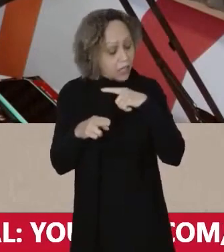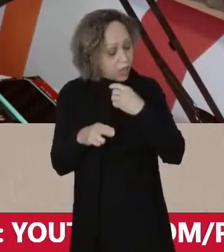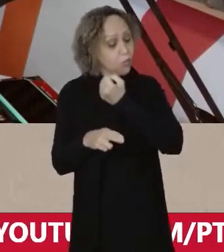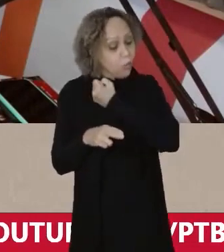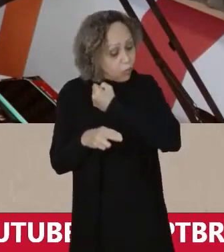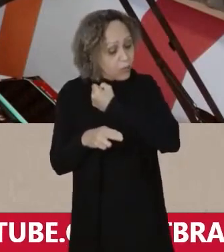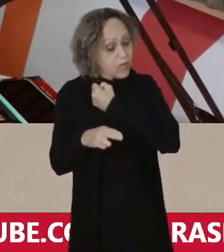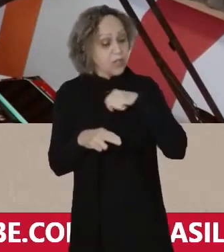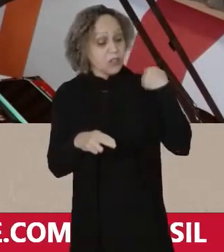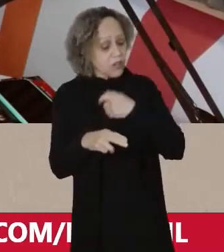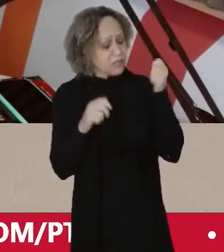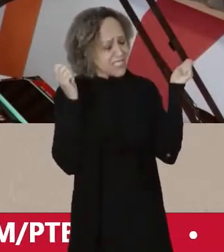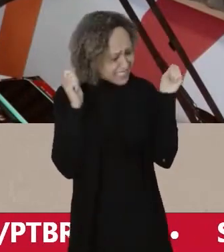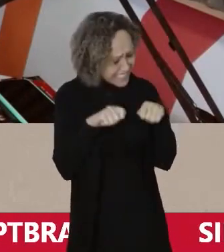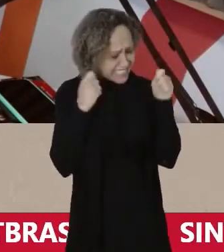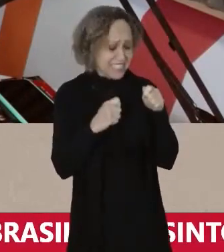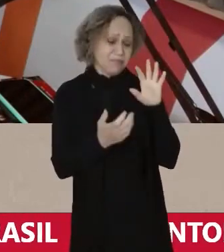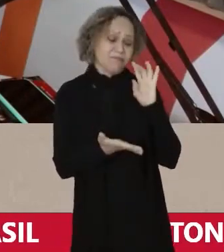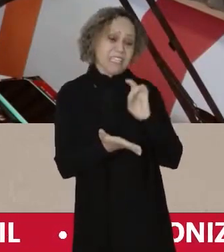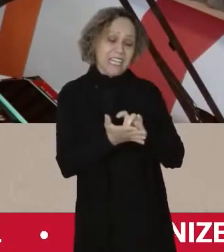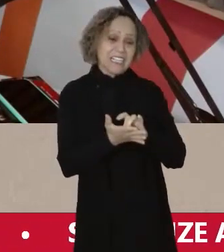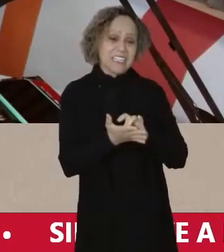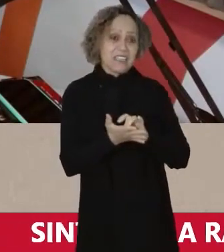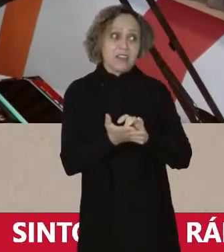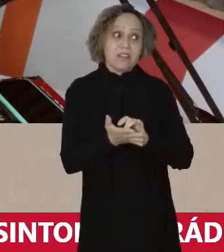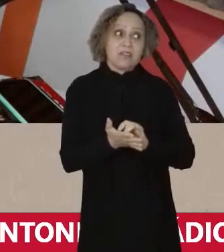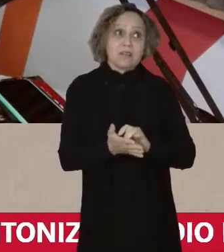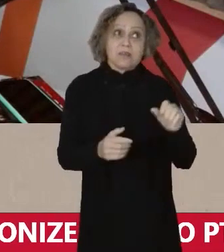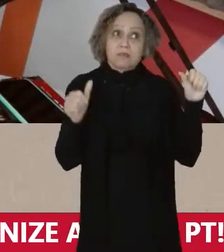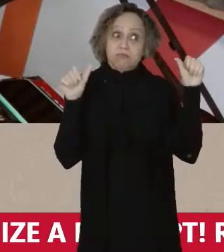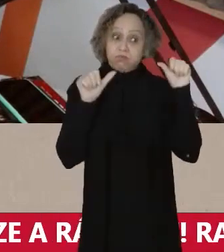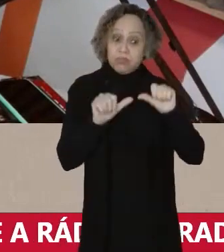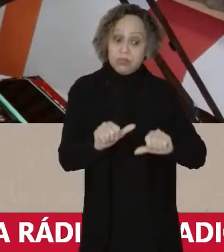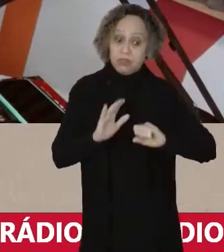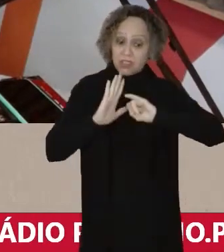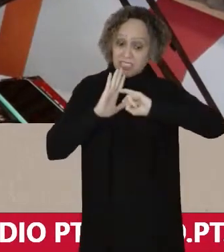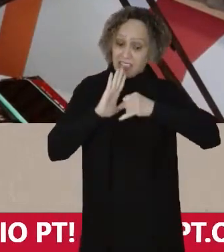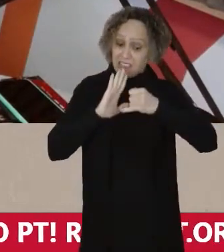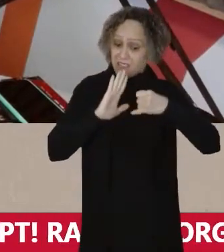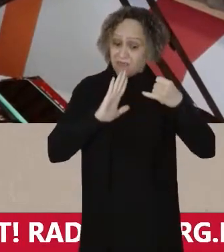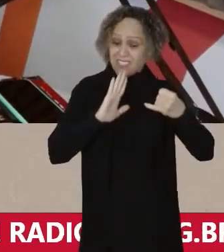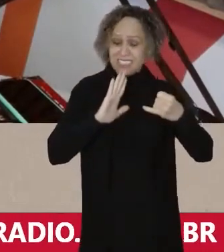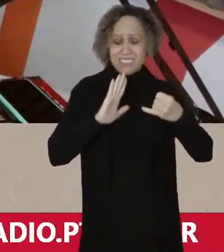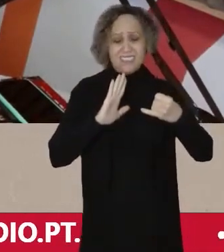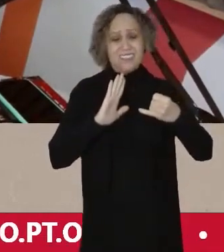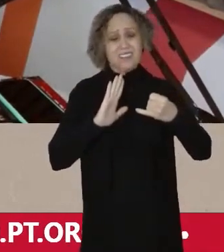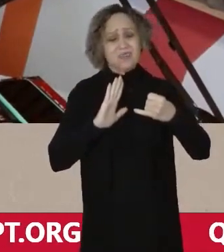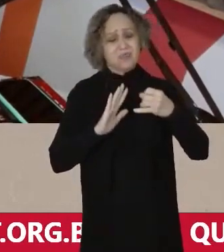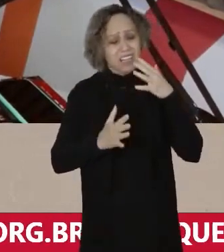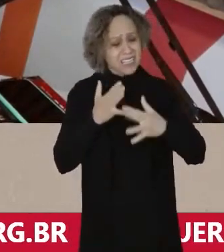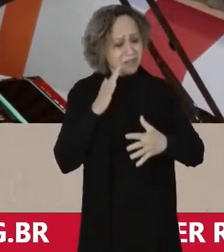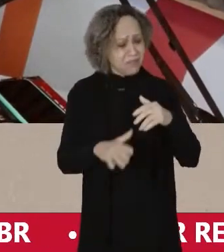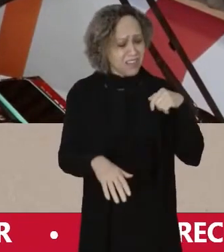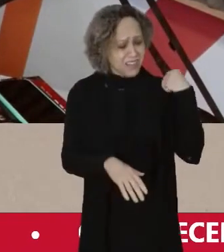mesmo, porque, além de tudo, a inflação já vem para nos impedir de ajudar, porque nós somos Com certeza.